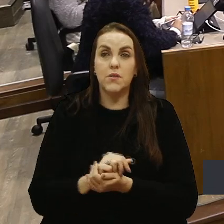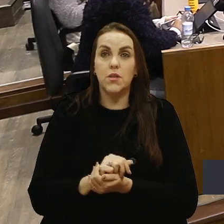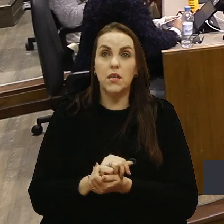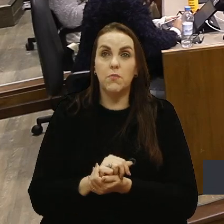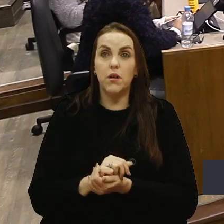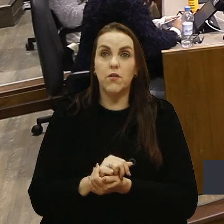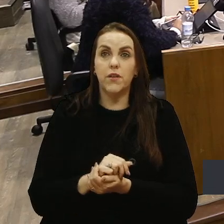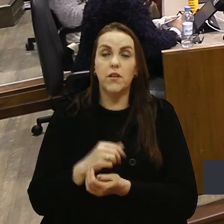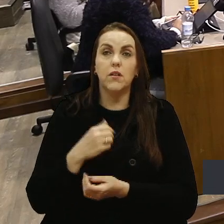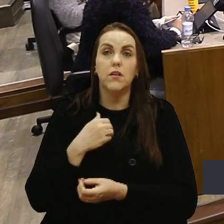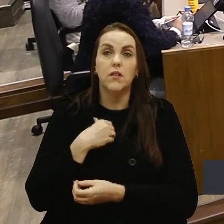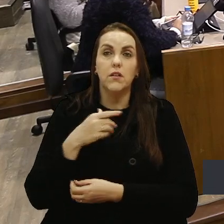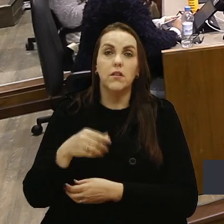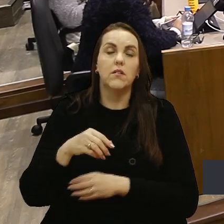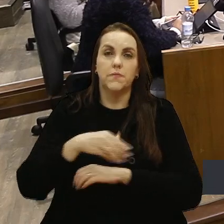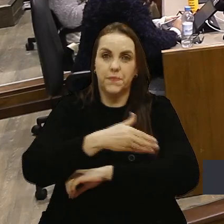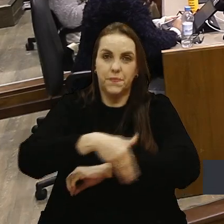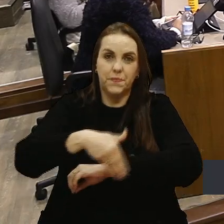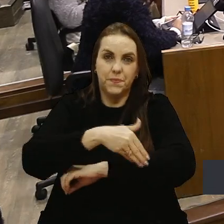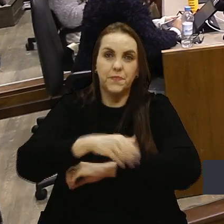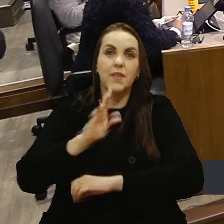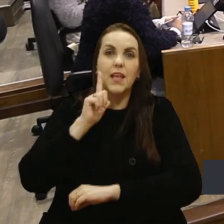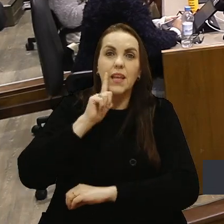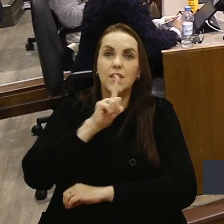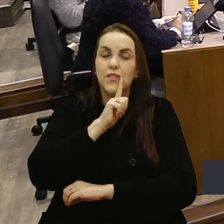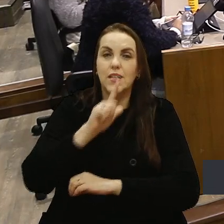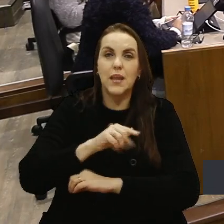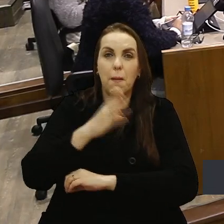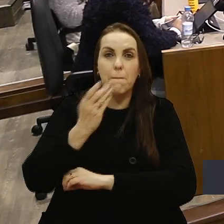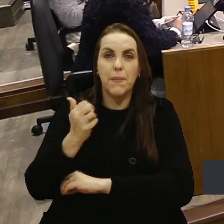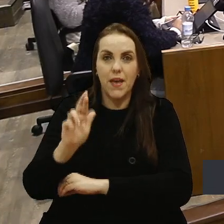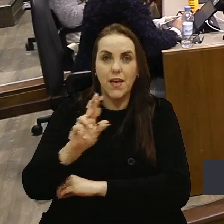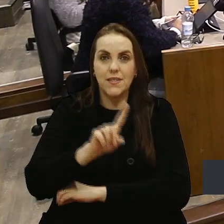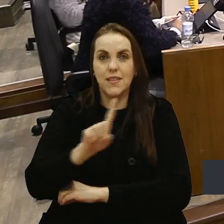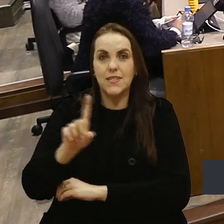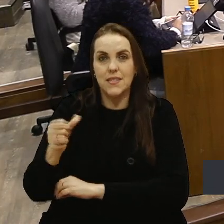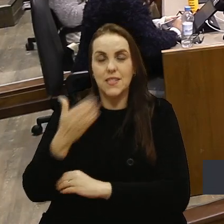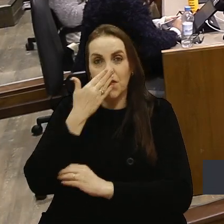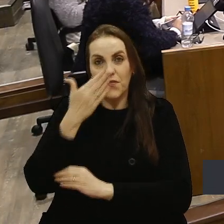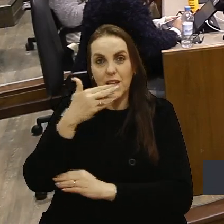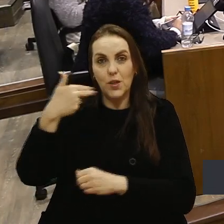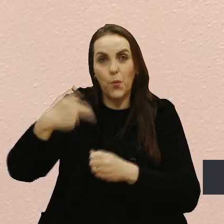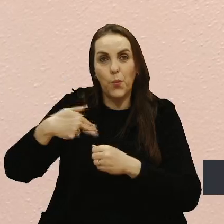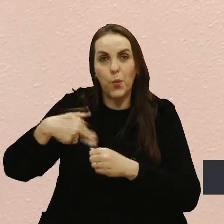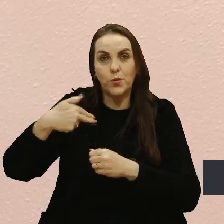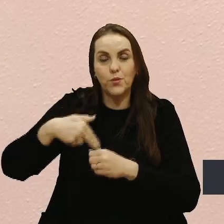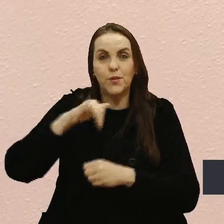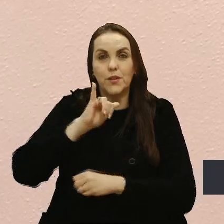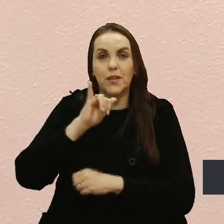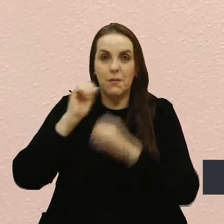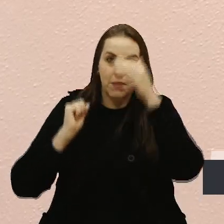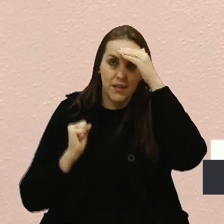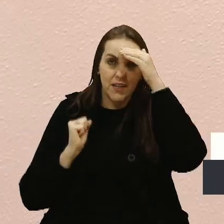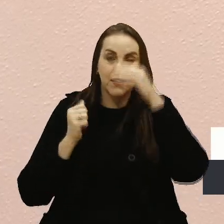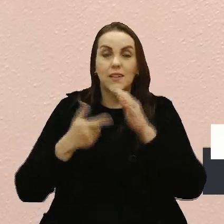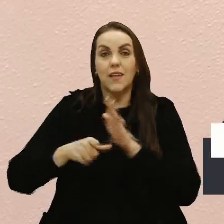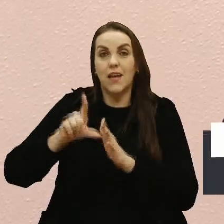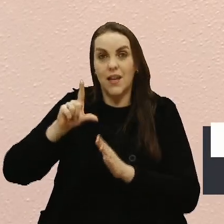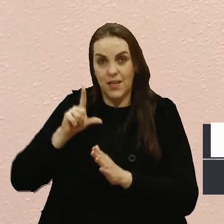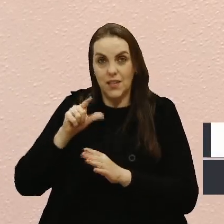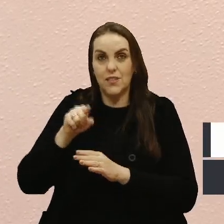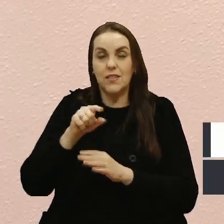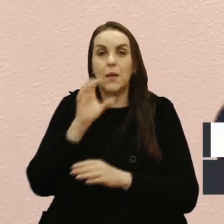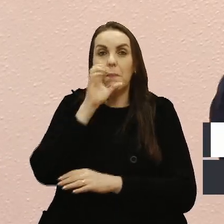com a BR-116, na frente do Posto Imigrante. Anteriormente a isso, ele era proprietário